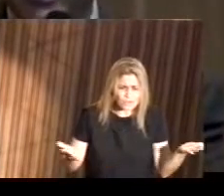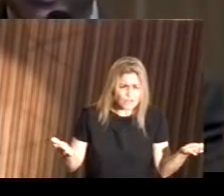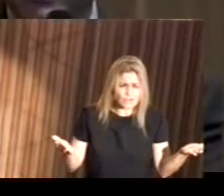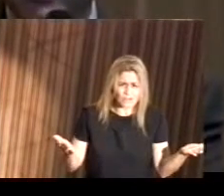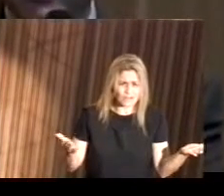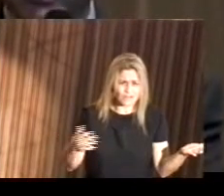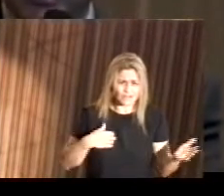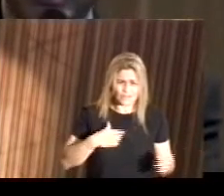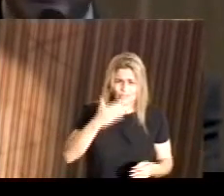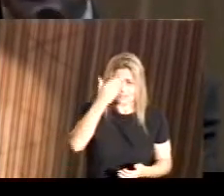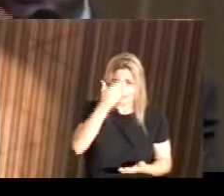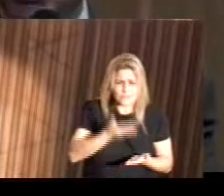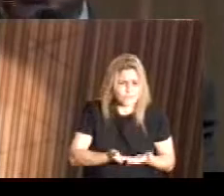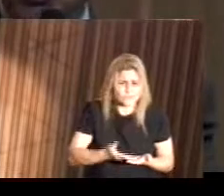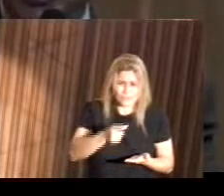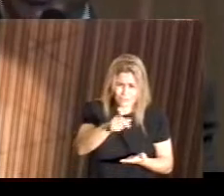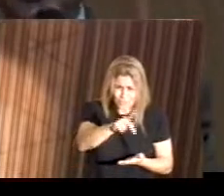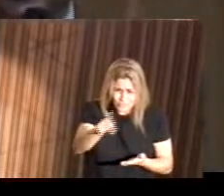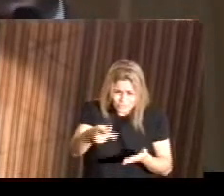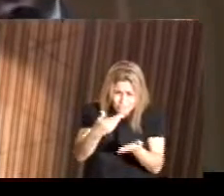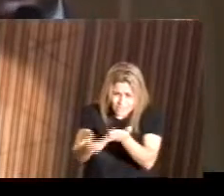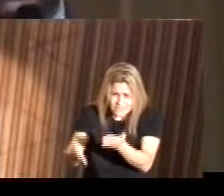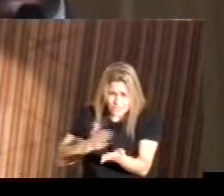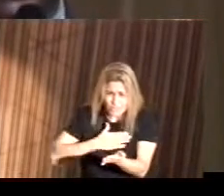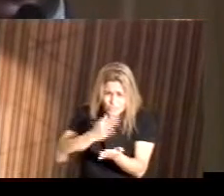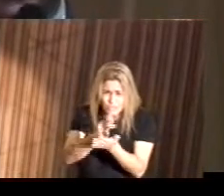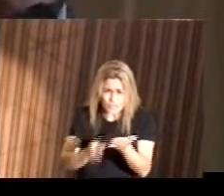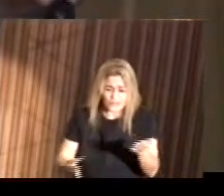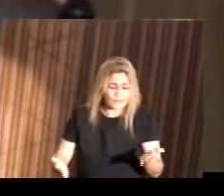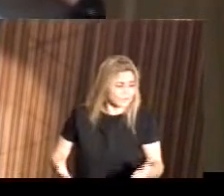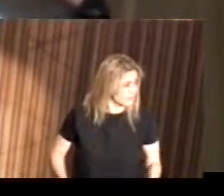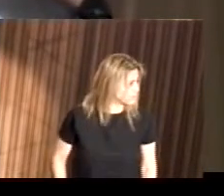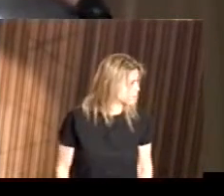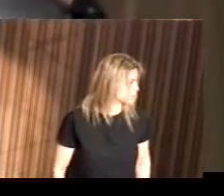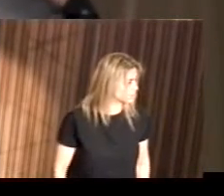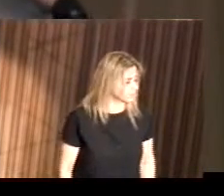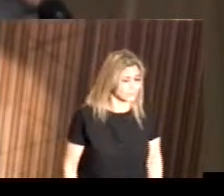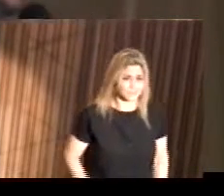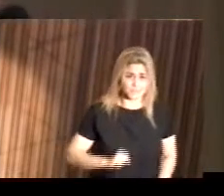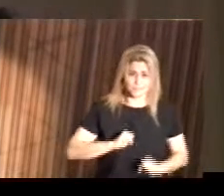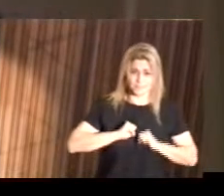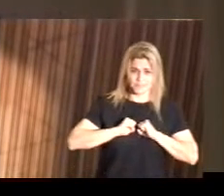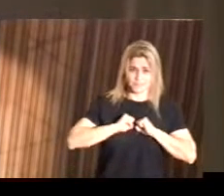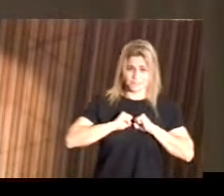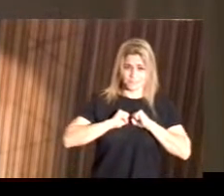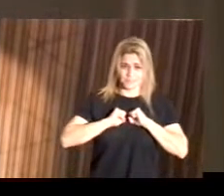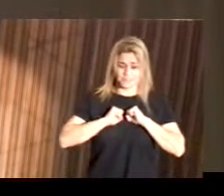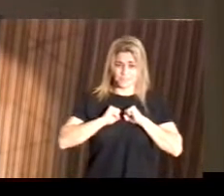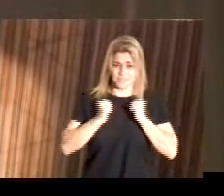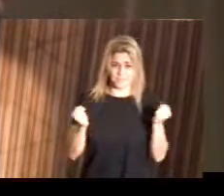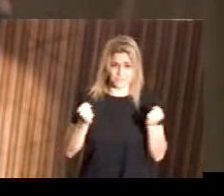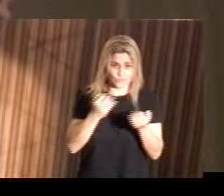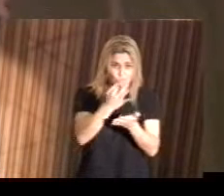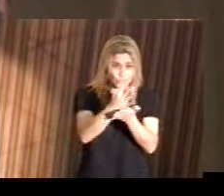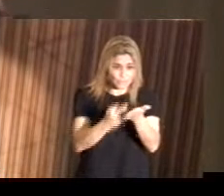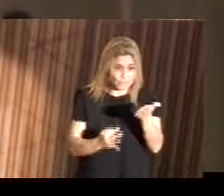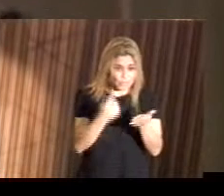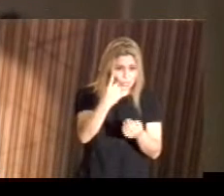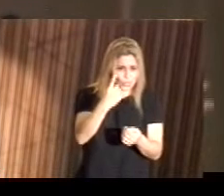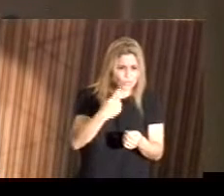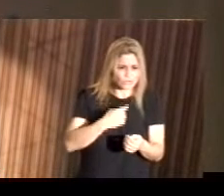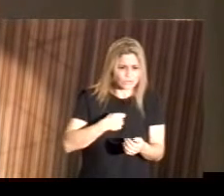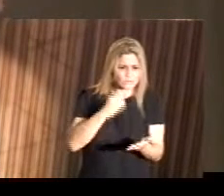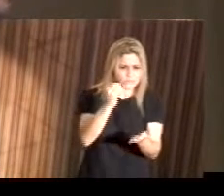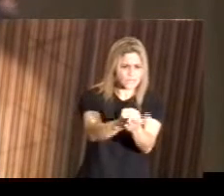minha vida, né? Nem na escola e quanto mais no seminário. Né? E por causa desse trabalho que eu perdi, eu fiquei